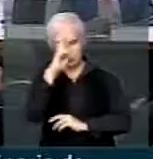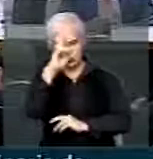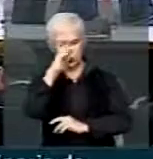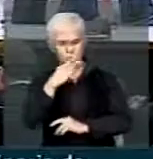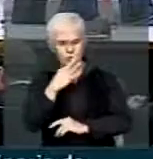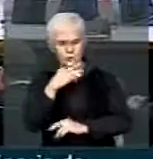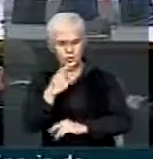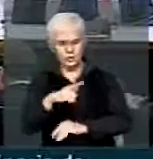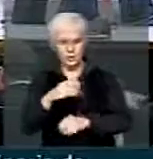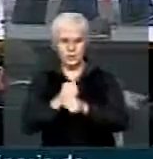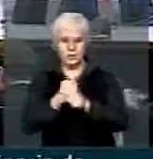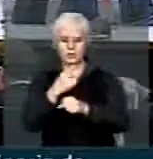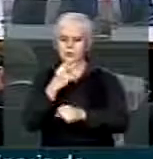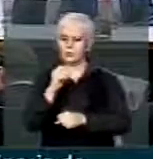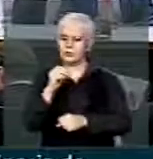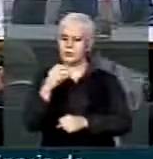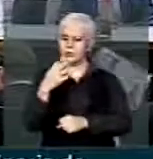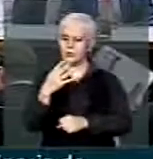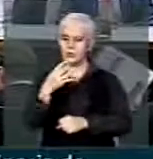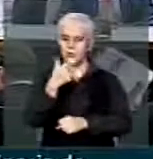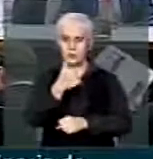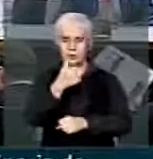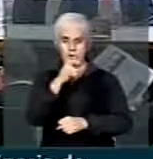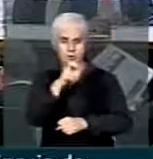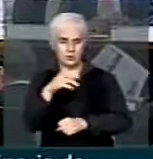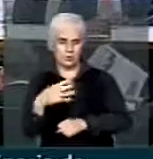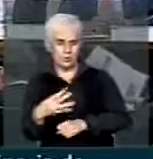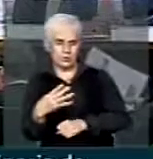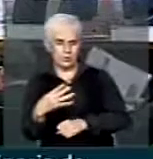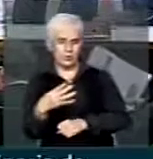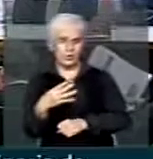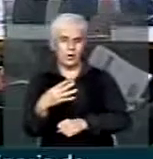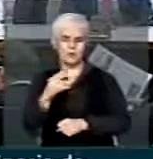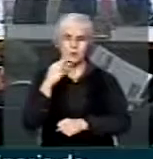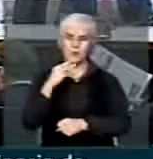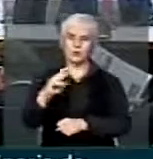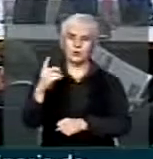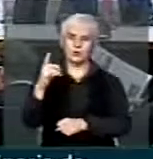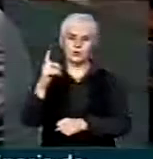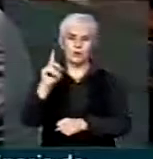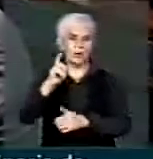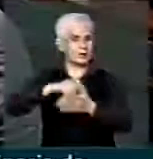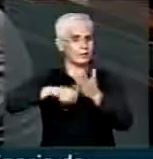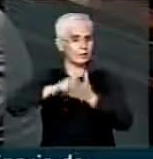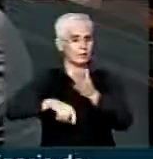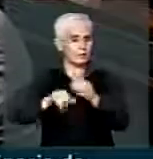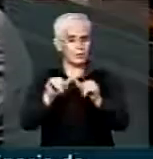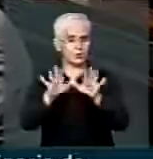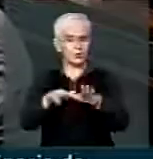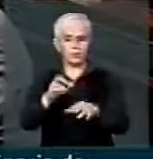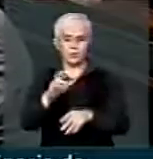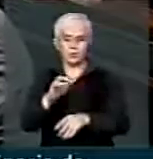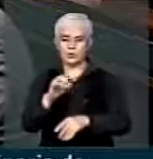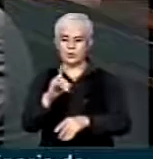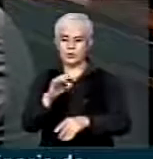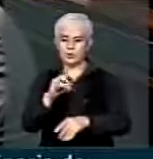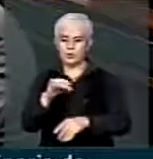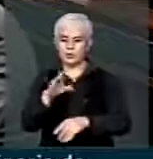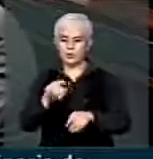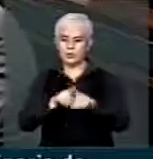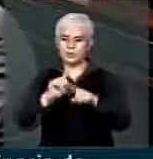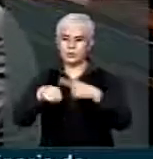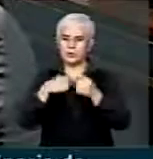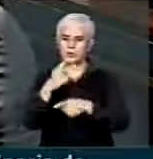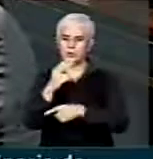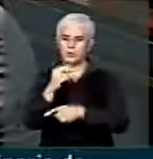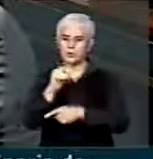em 2004 154 acho que milhões de dólares de imposto residual. Em 2005 ela